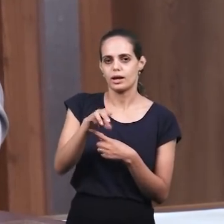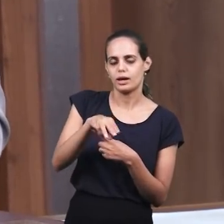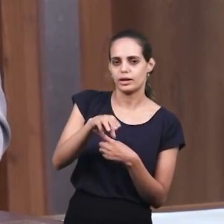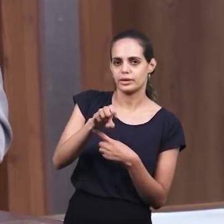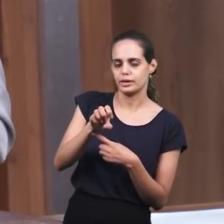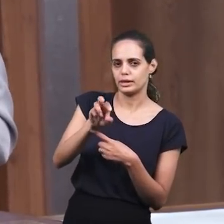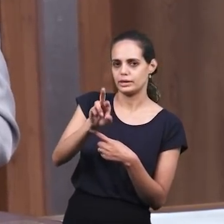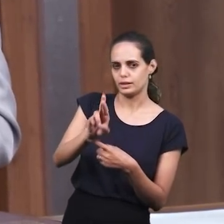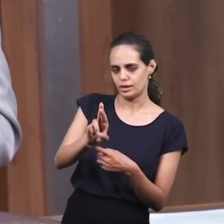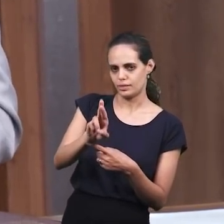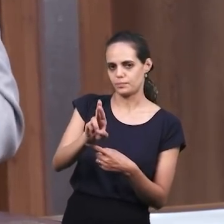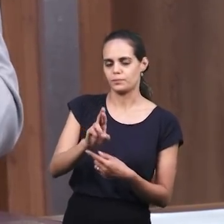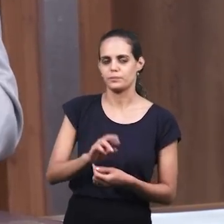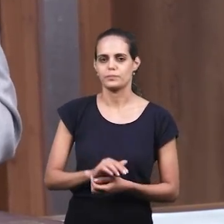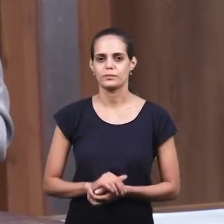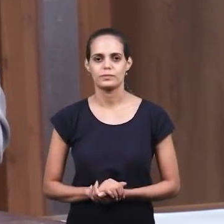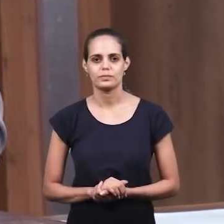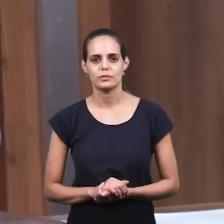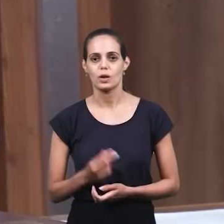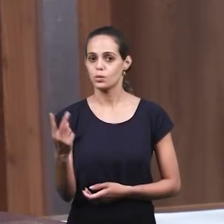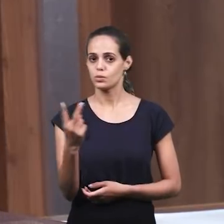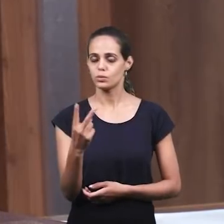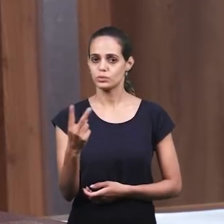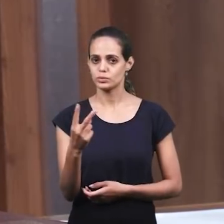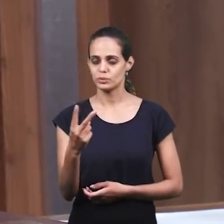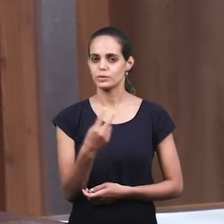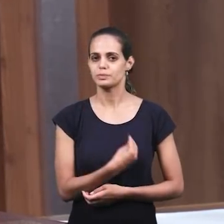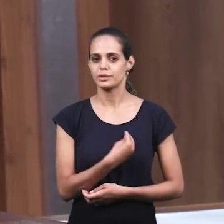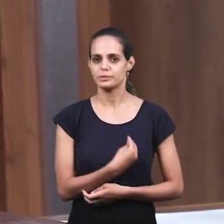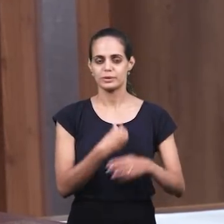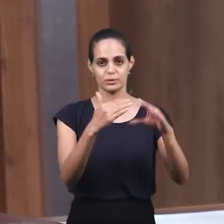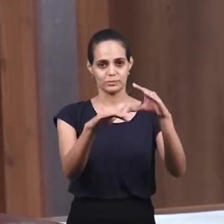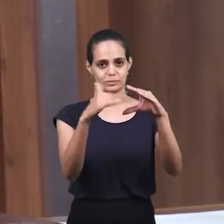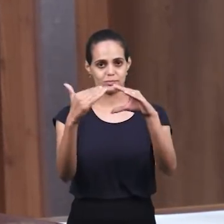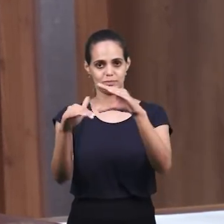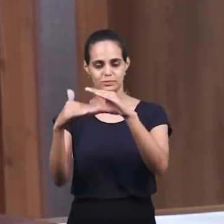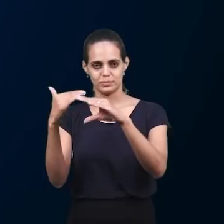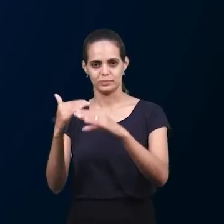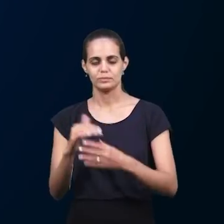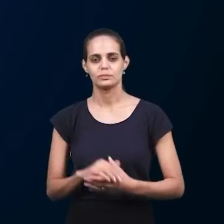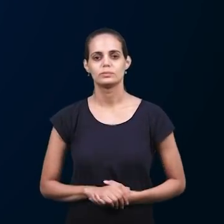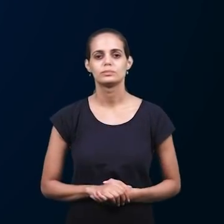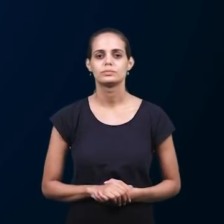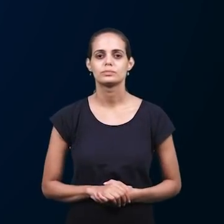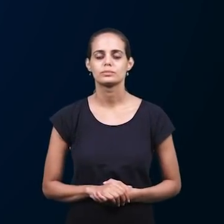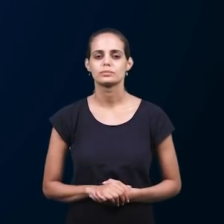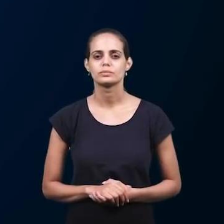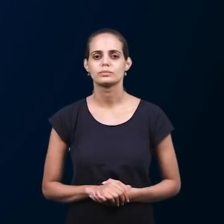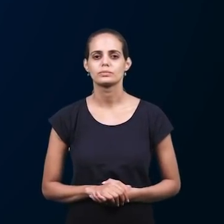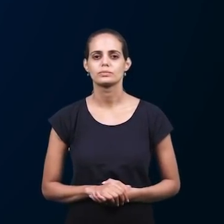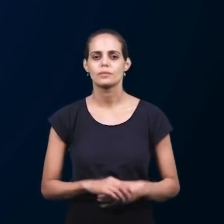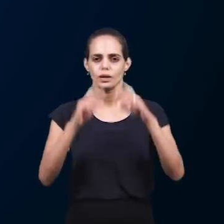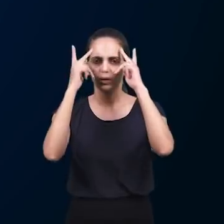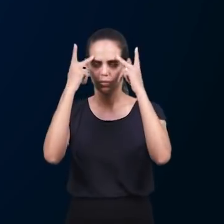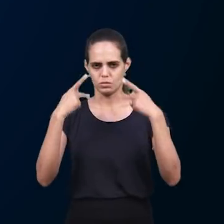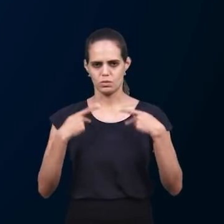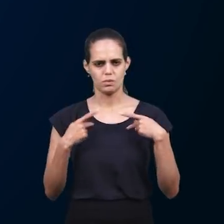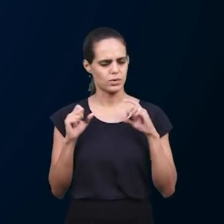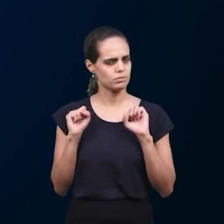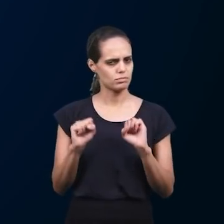no estado do Paraná. Vamos então assistir a participação dos irmãos, os vídeos que nos foram enviados. O homem pode negar